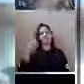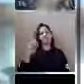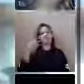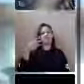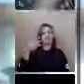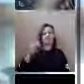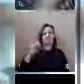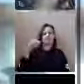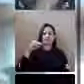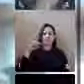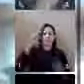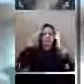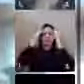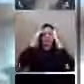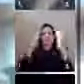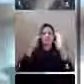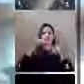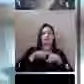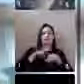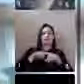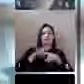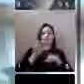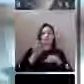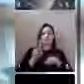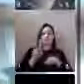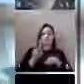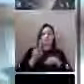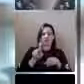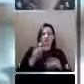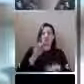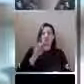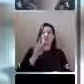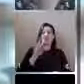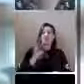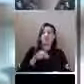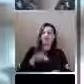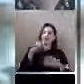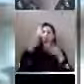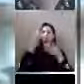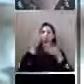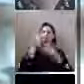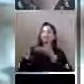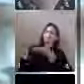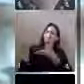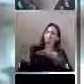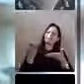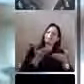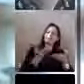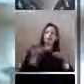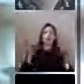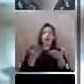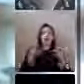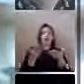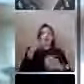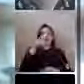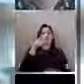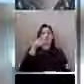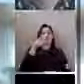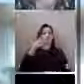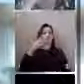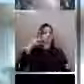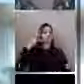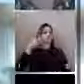procurando respeitá-lo, ok? Ivan, seja muito bem-vindo, e a palavra é sua,